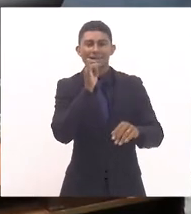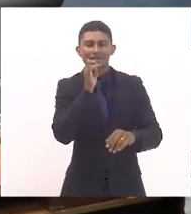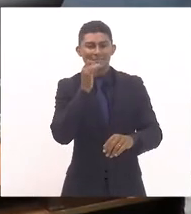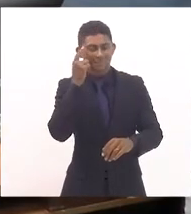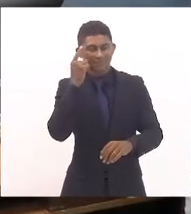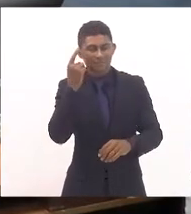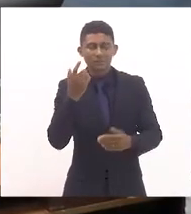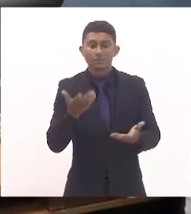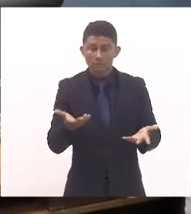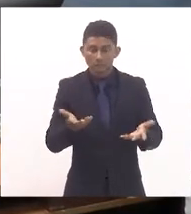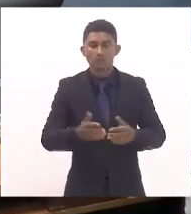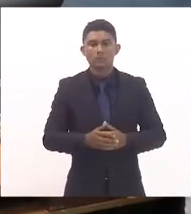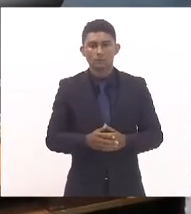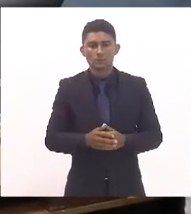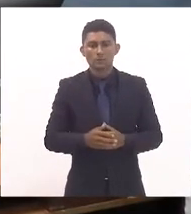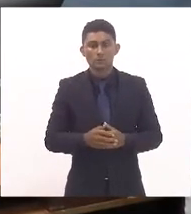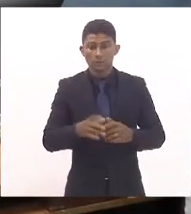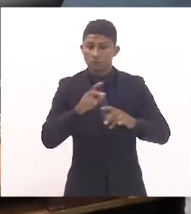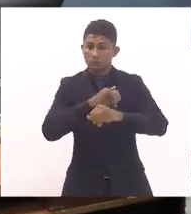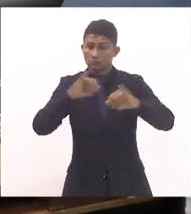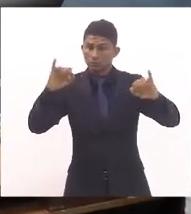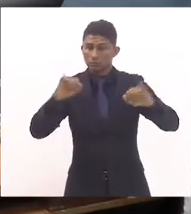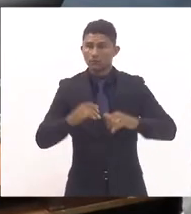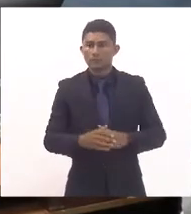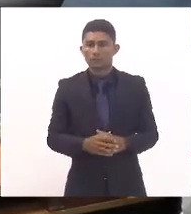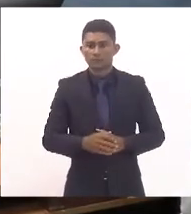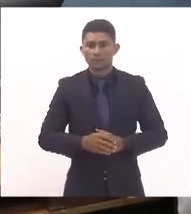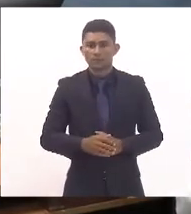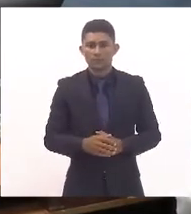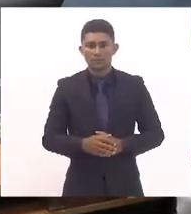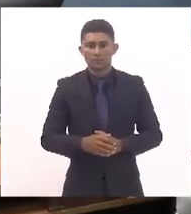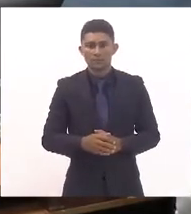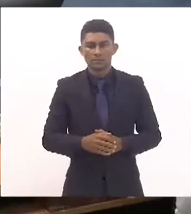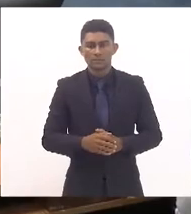chamando os trabalhos à ordem. Vou colher de novo o parecer.